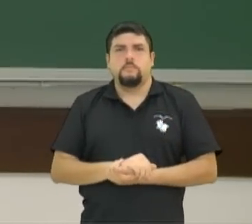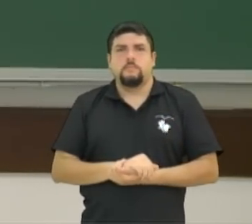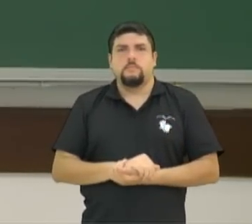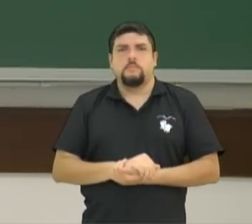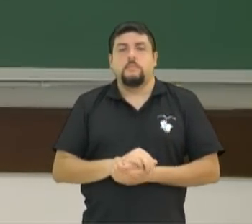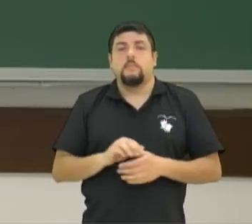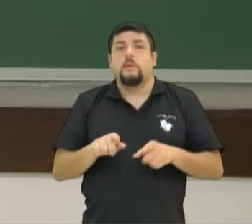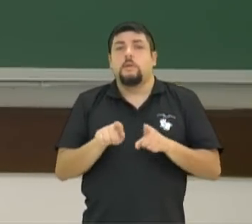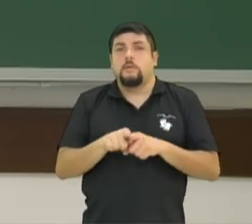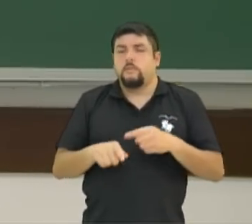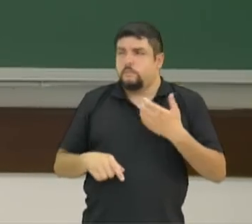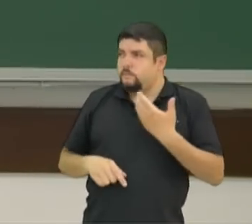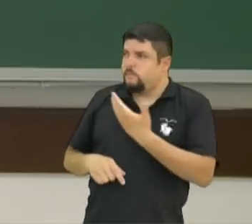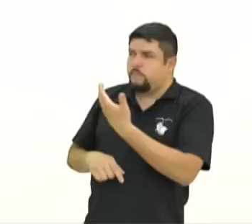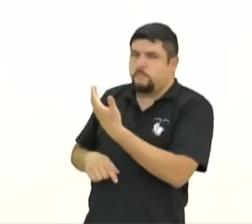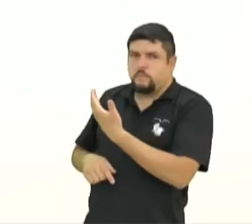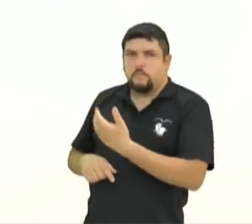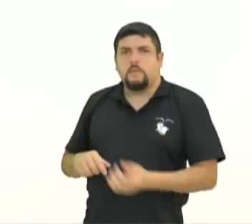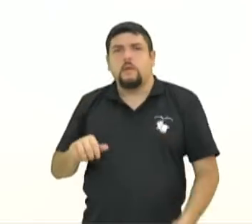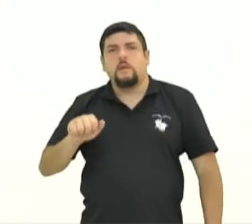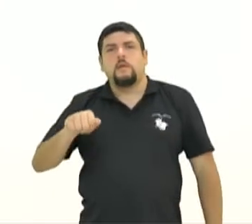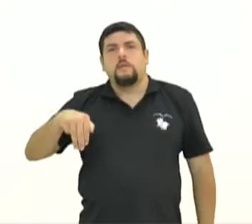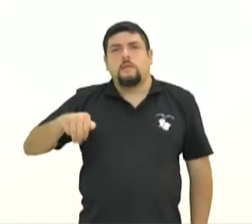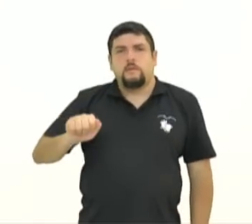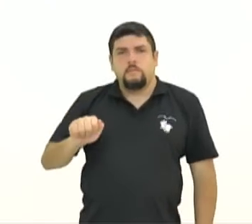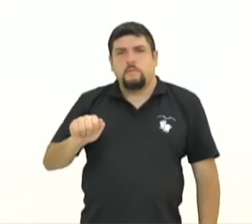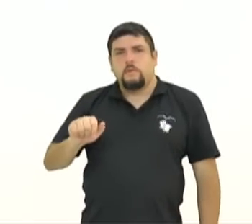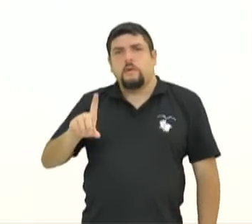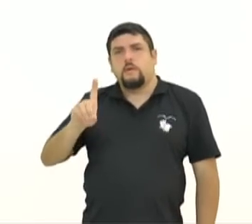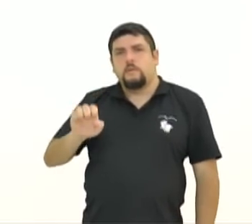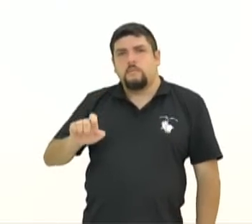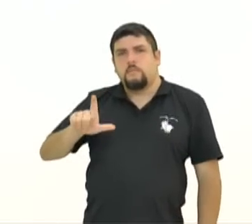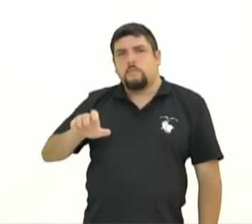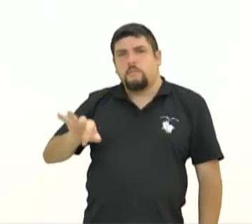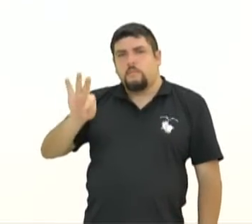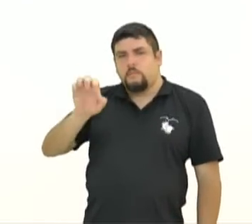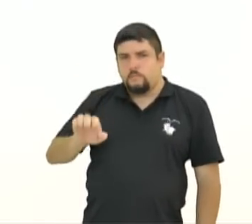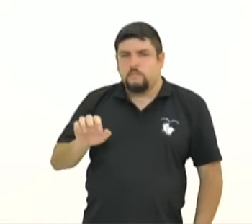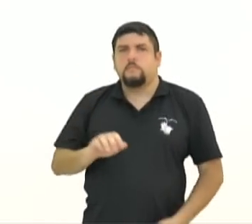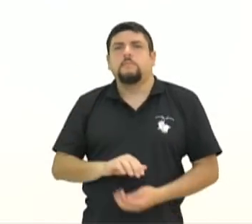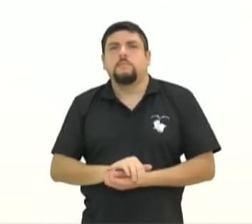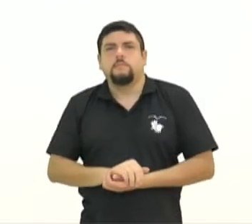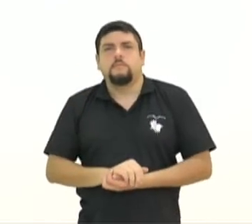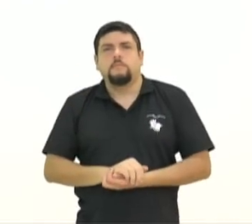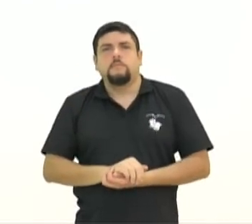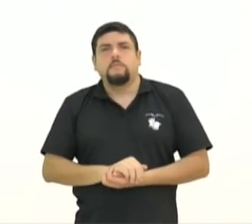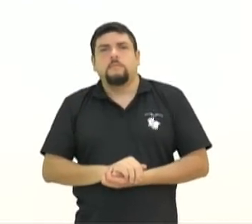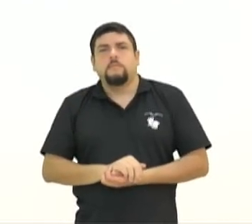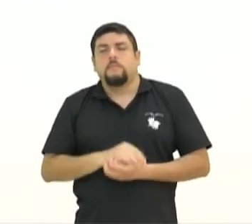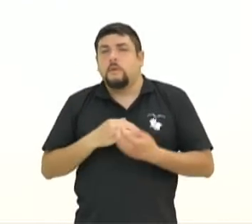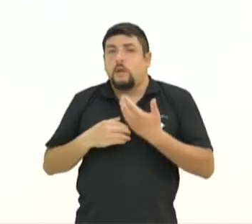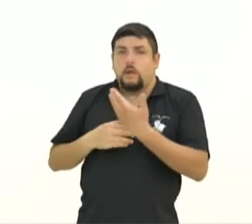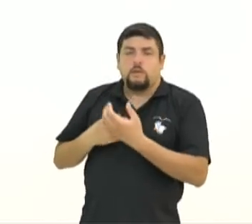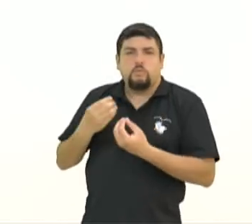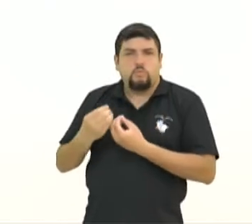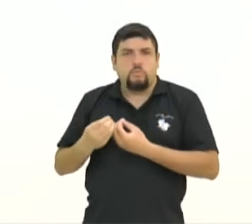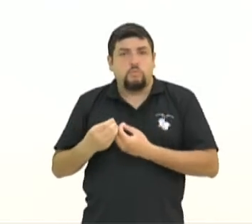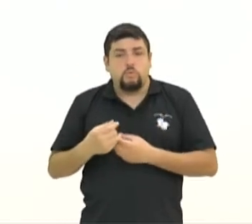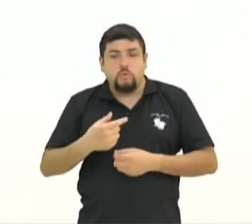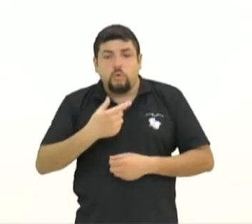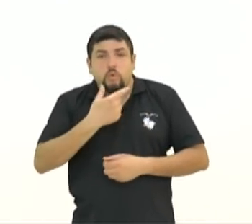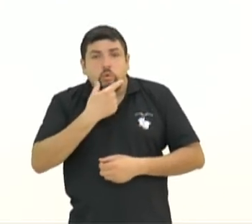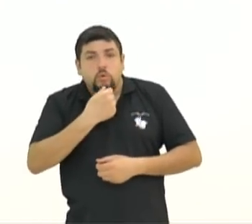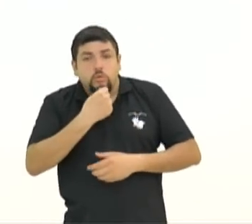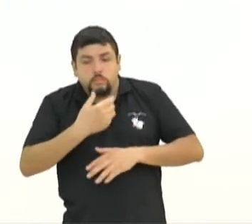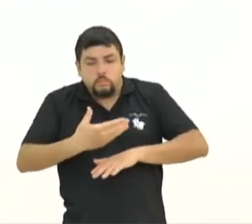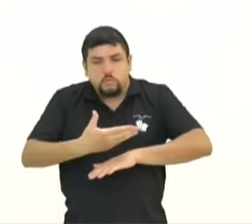trago uma ama de leite, né? Então essa ama de leite, aqui no século XIX, em Pernambuco, ela está com um menino branco, e a presença